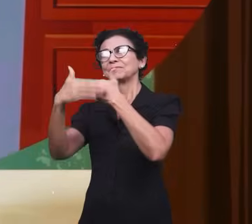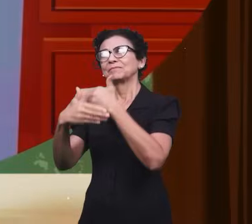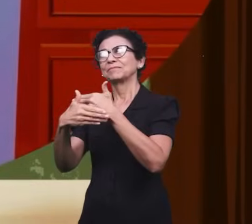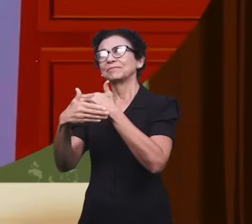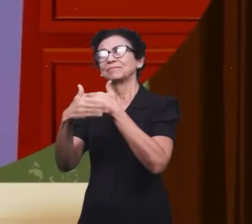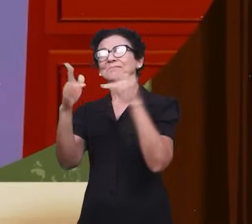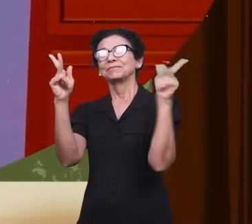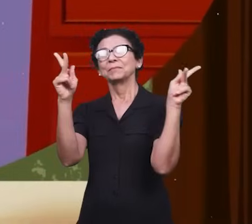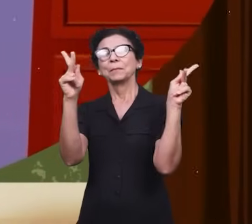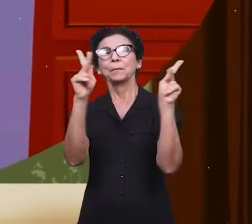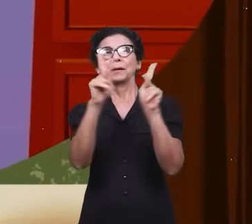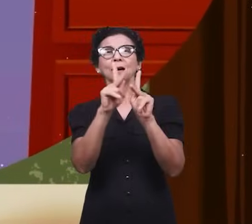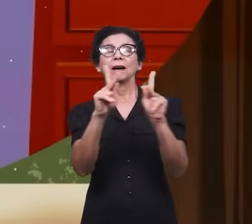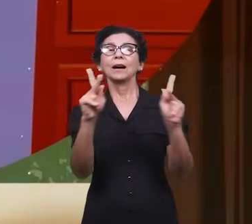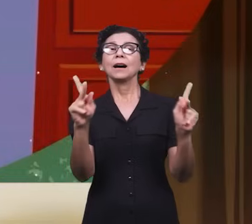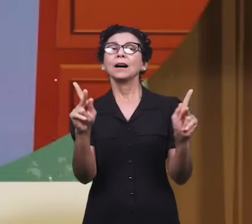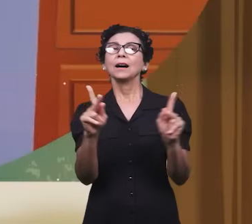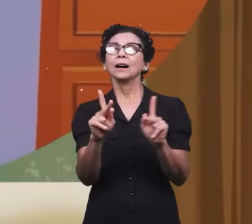nele tenho